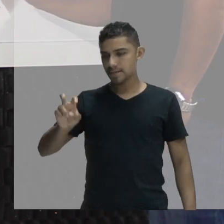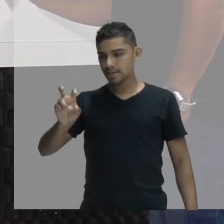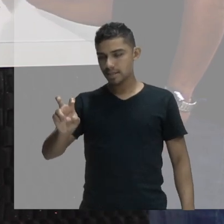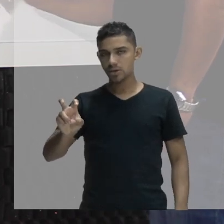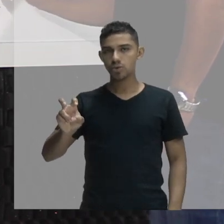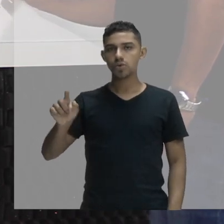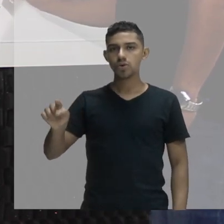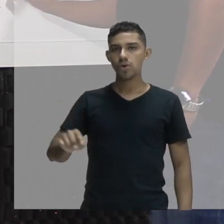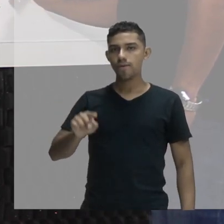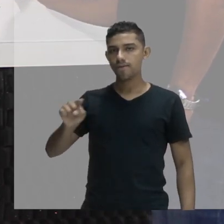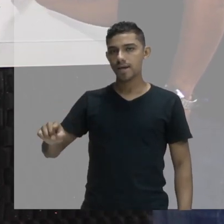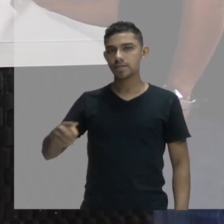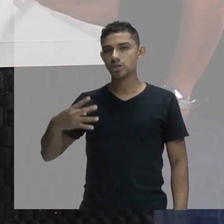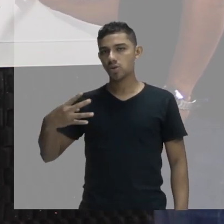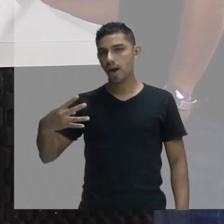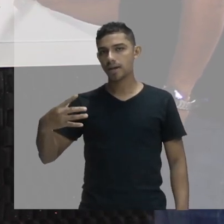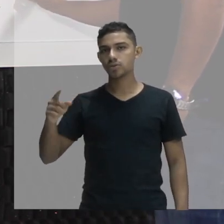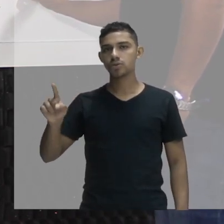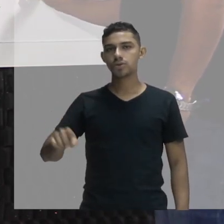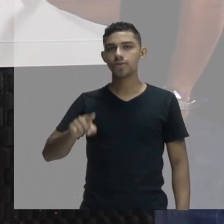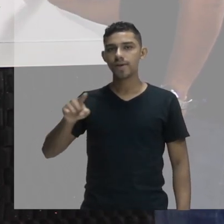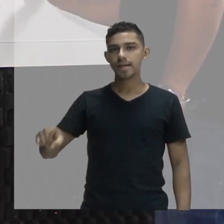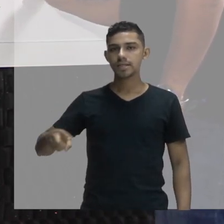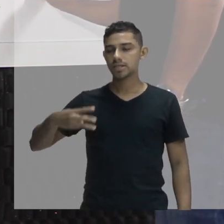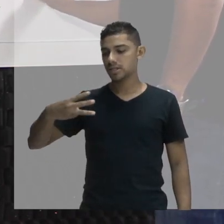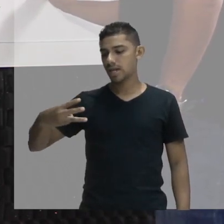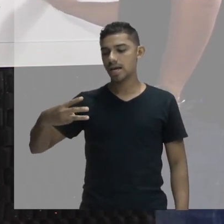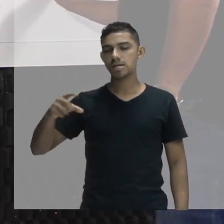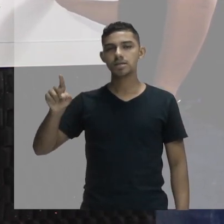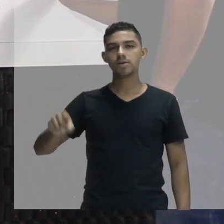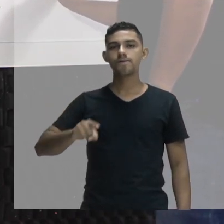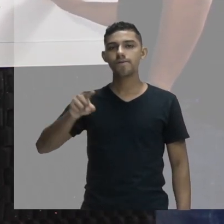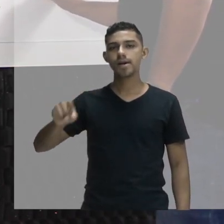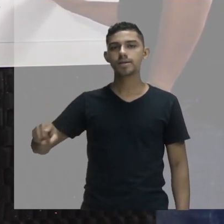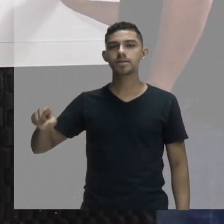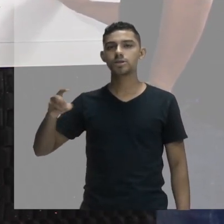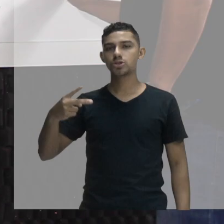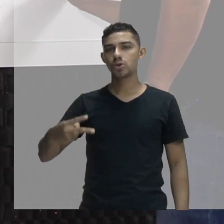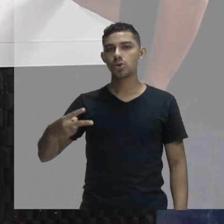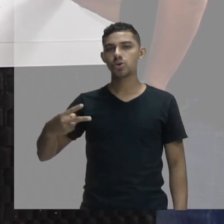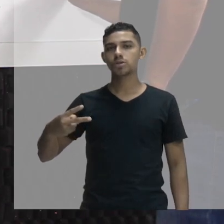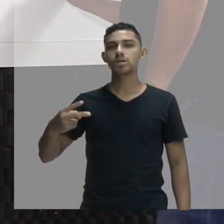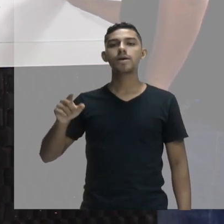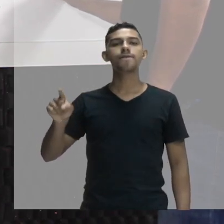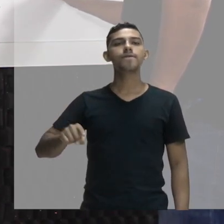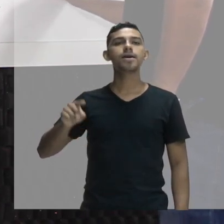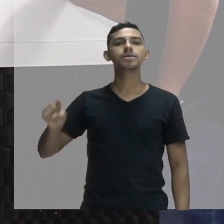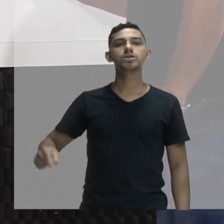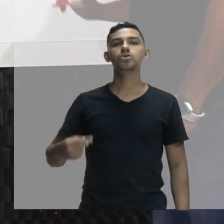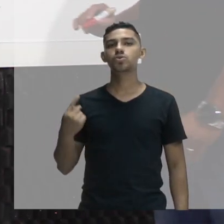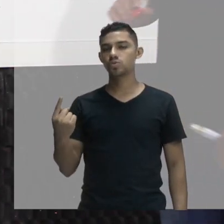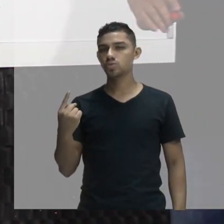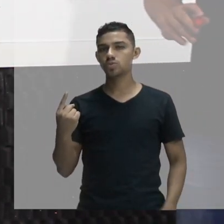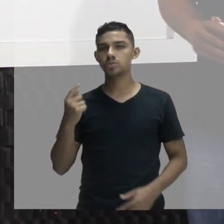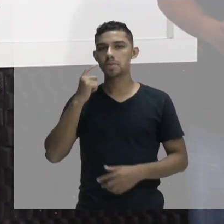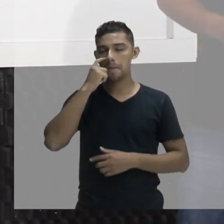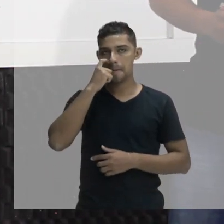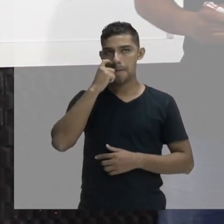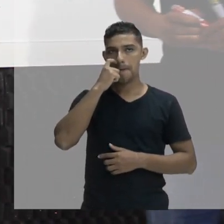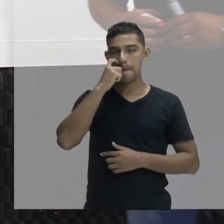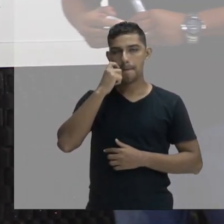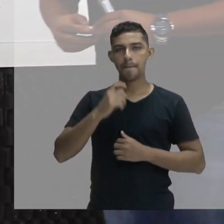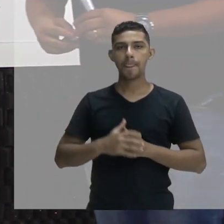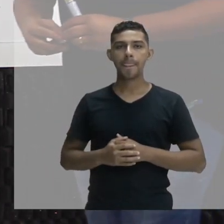6, vezes 5, vezes 4, vezes 3, vezes 2, vezes 1. Esse é o